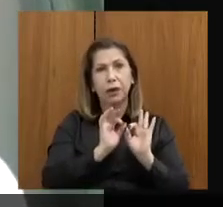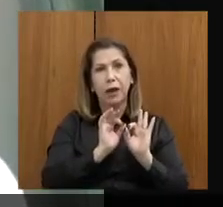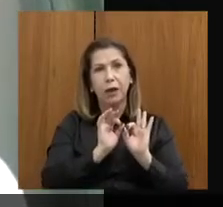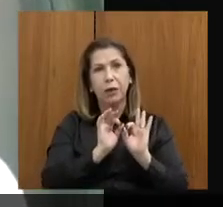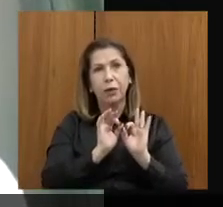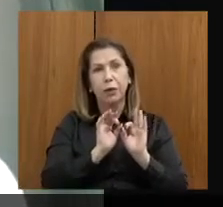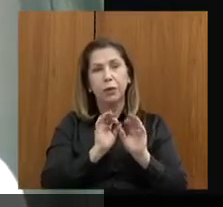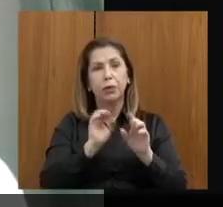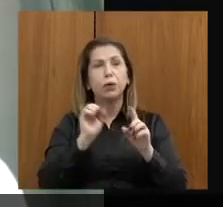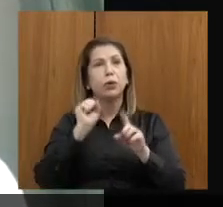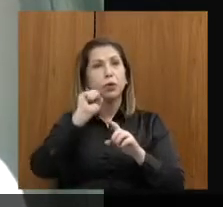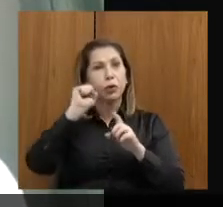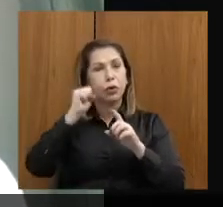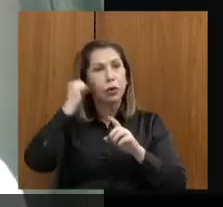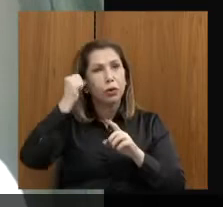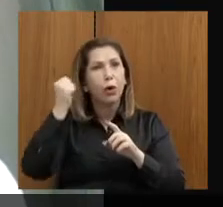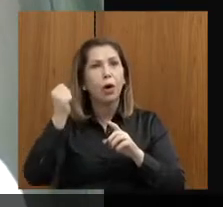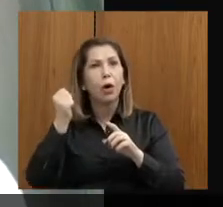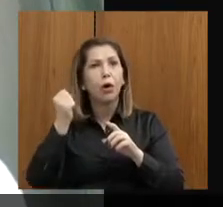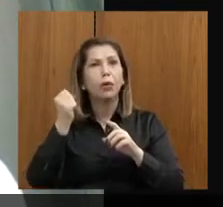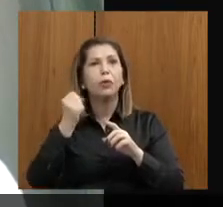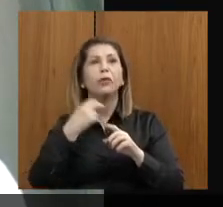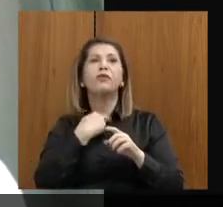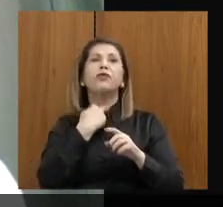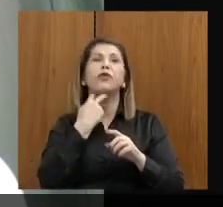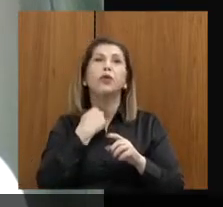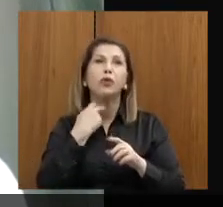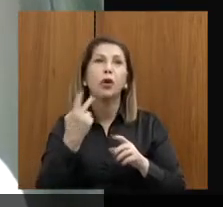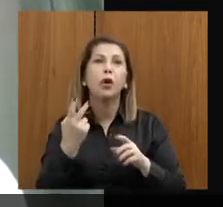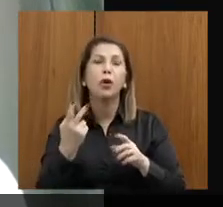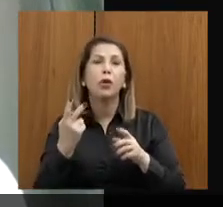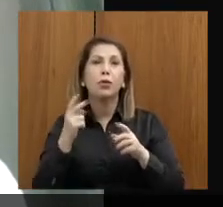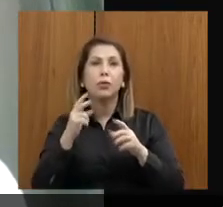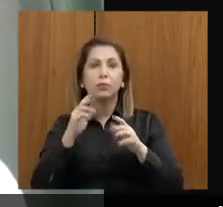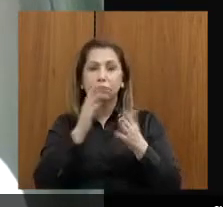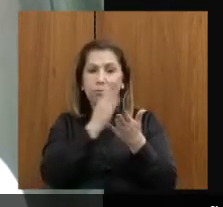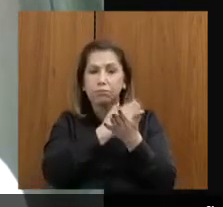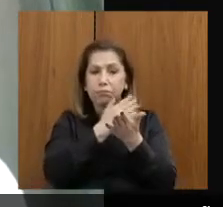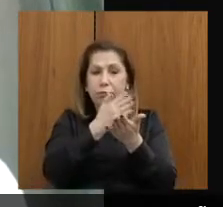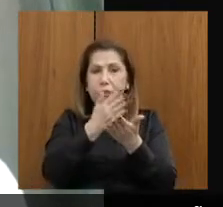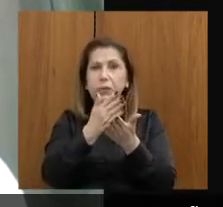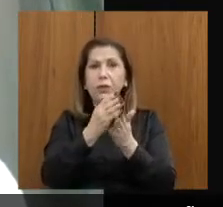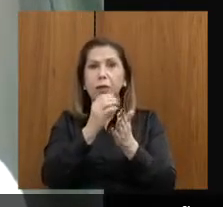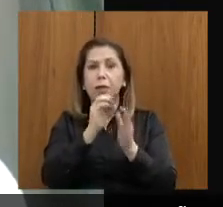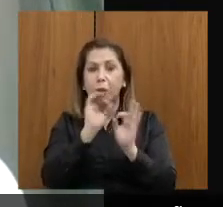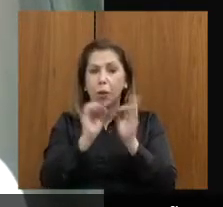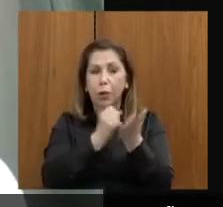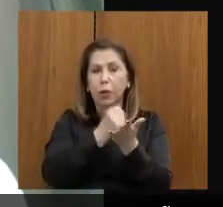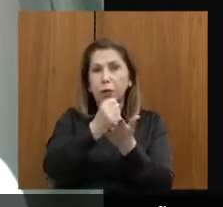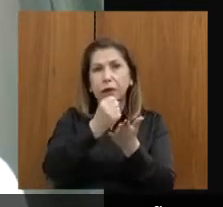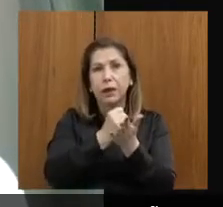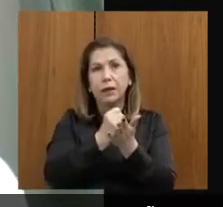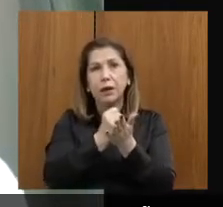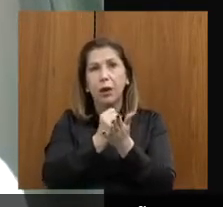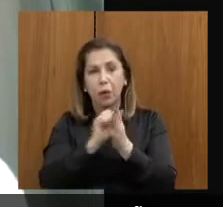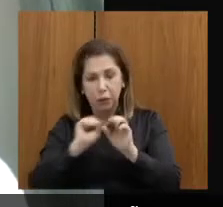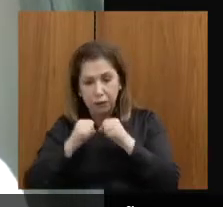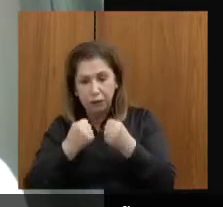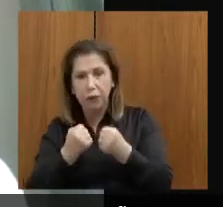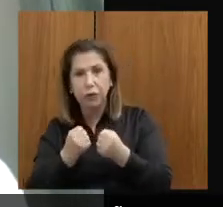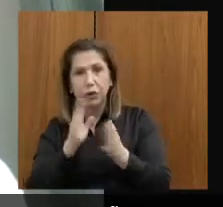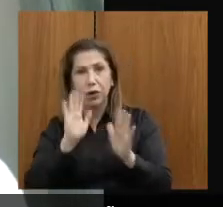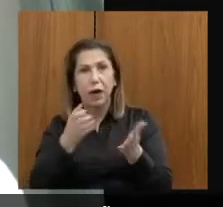você contratar sociólogo antropólogo Deus pressionado o nosso começa a fase deve esse ano a nossa troca as duas